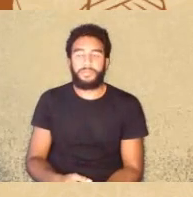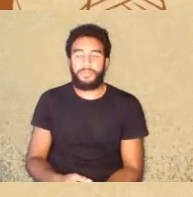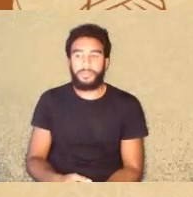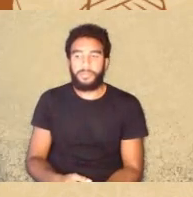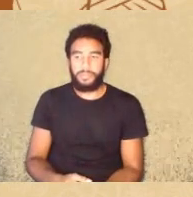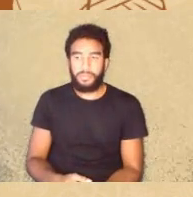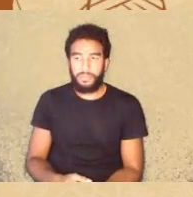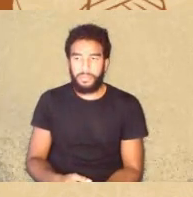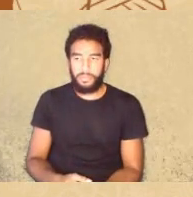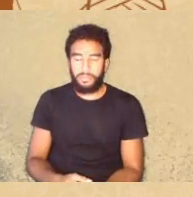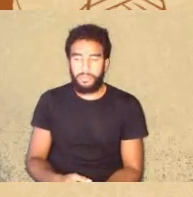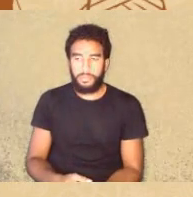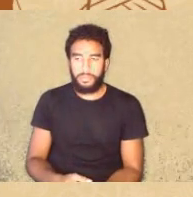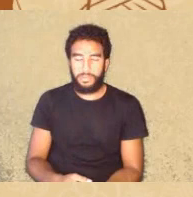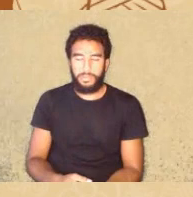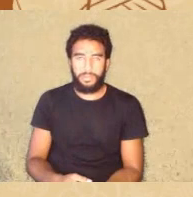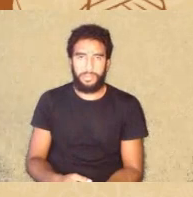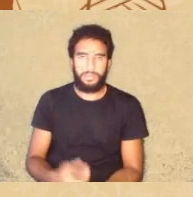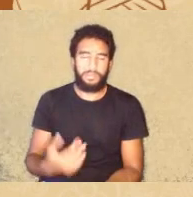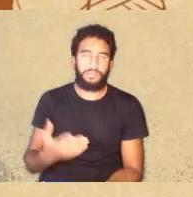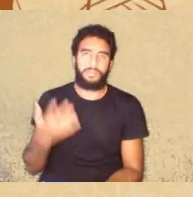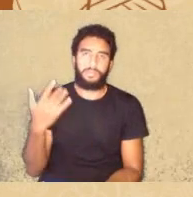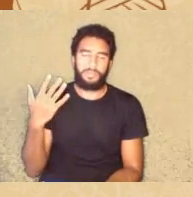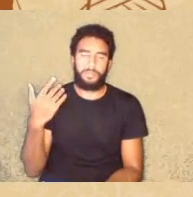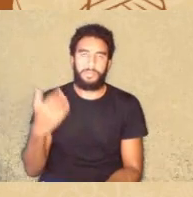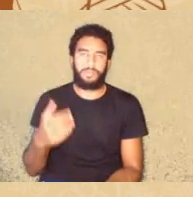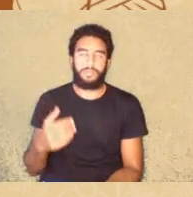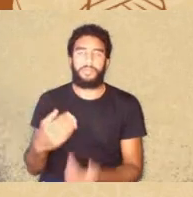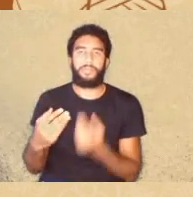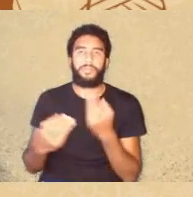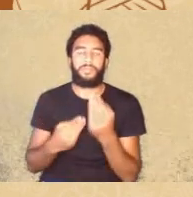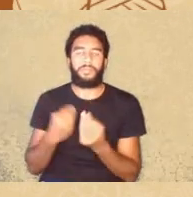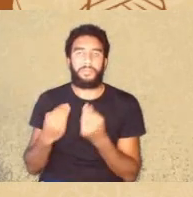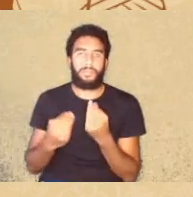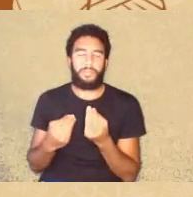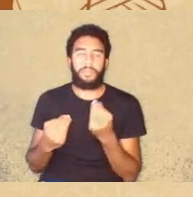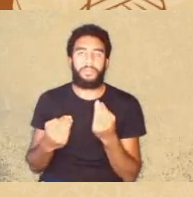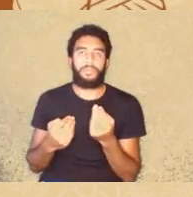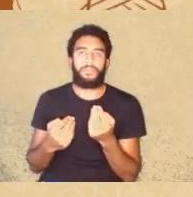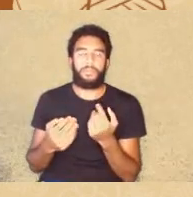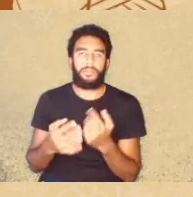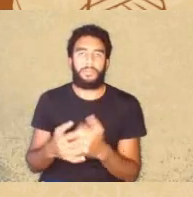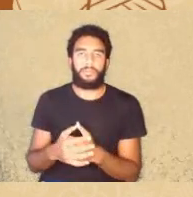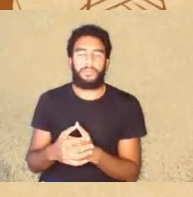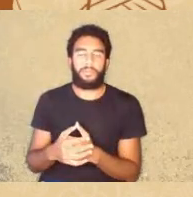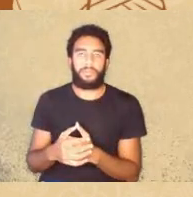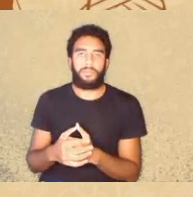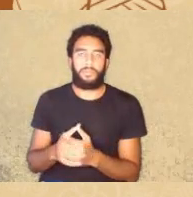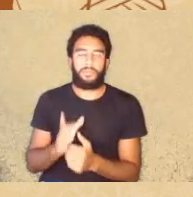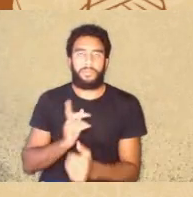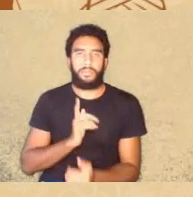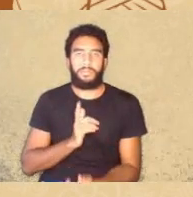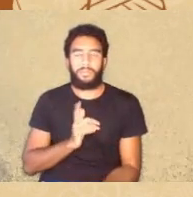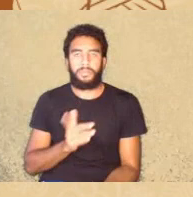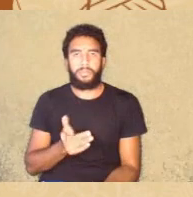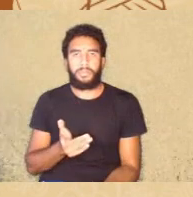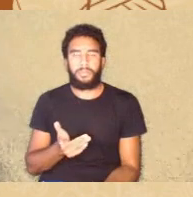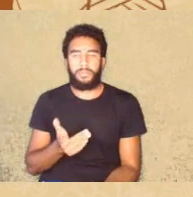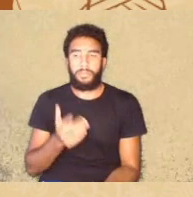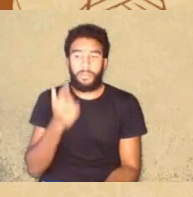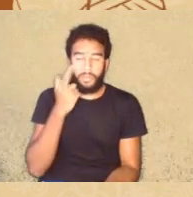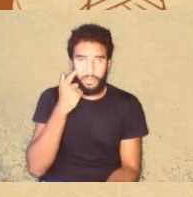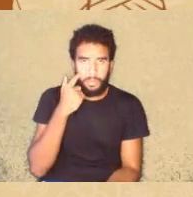falasse isso, você falou lá no comecinho, né? Como é que faz a reparação enquanto é isso? Enquanto a gente está vendo aí jovens